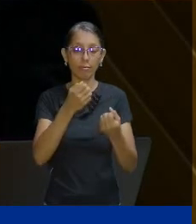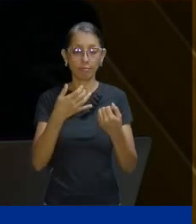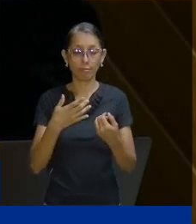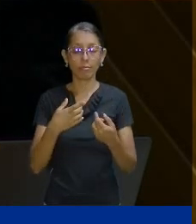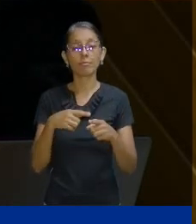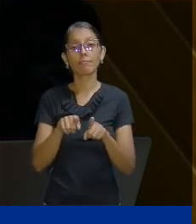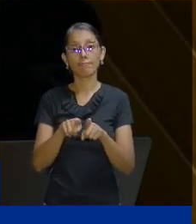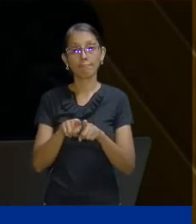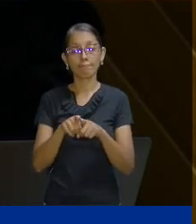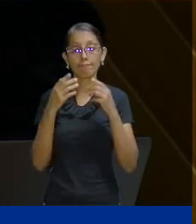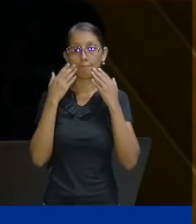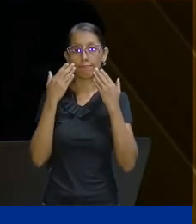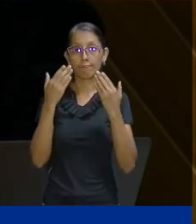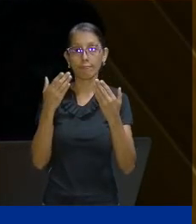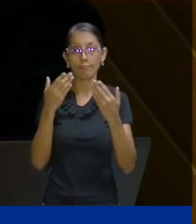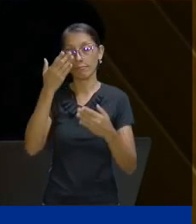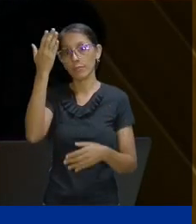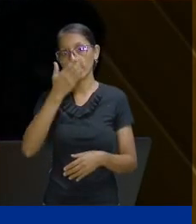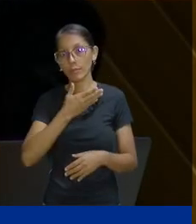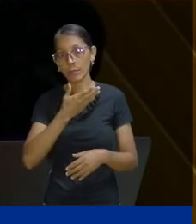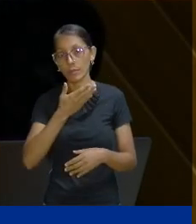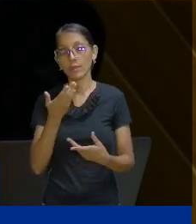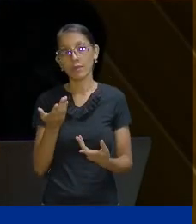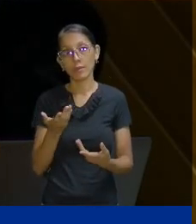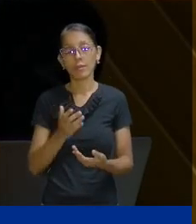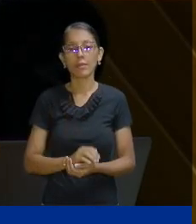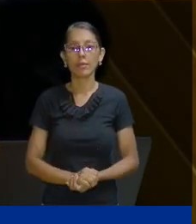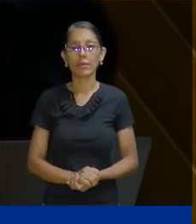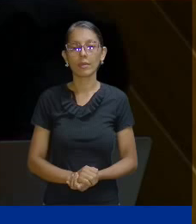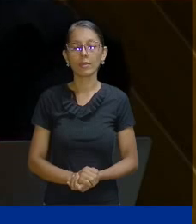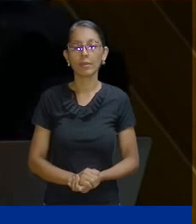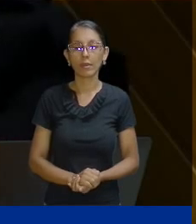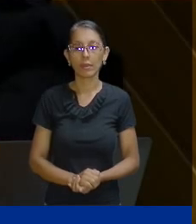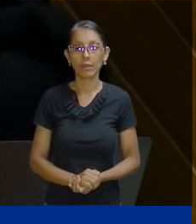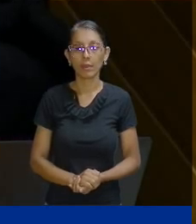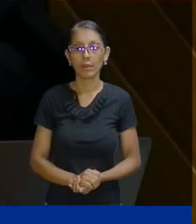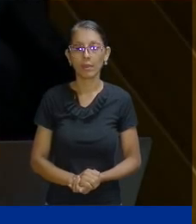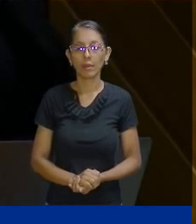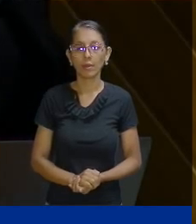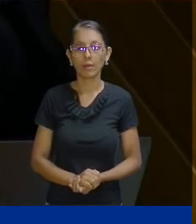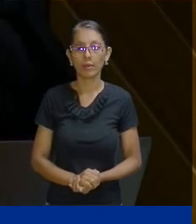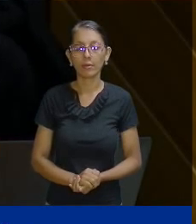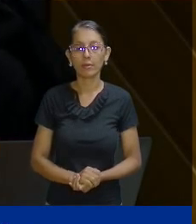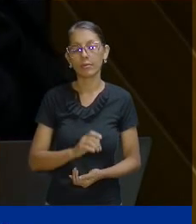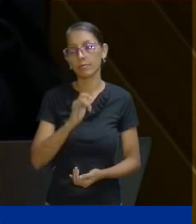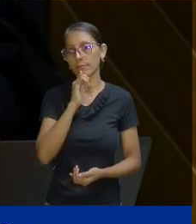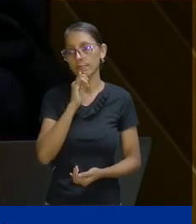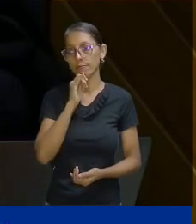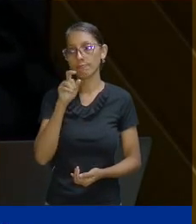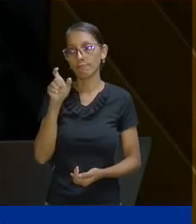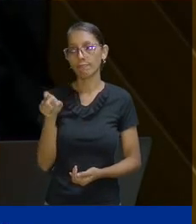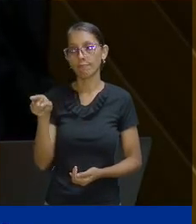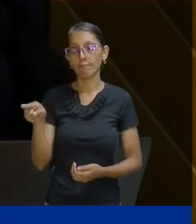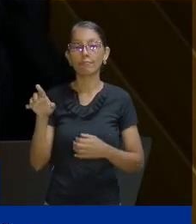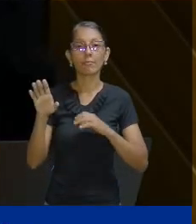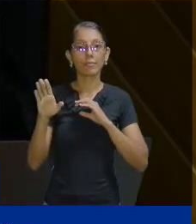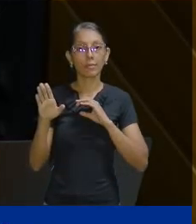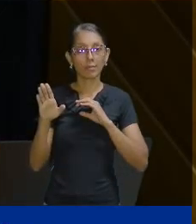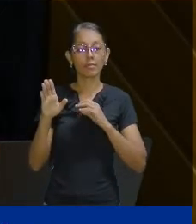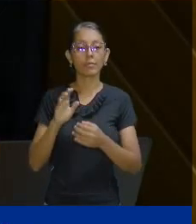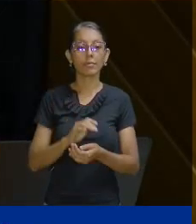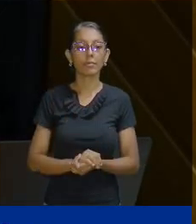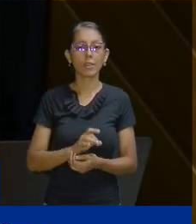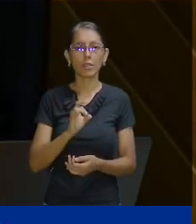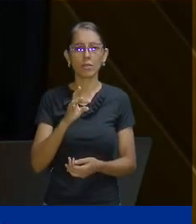Qual é o liame do candidato? O candidato mandou um bom dia. Não, ele não mandou só um bom dia, mandou um bom dia no grupo dos